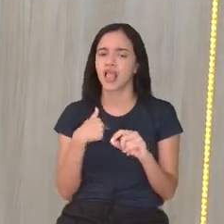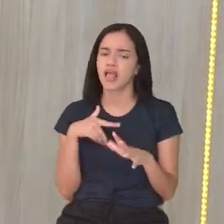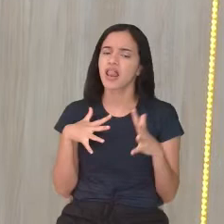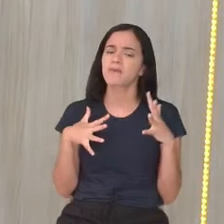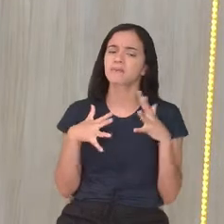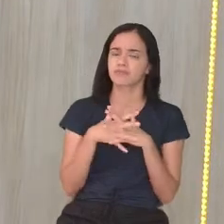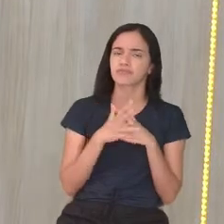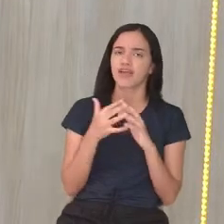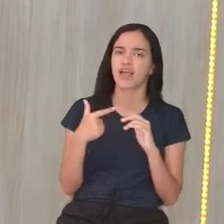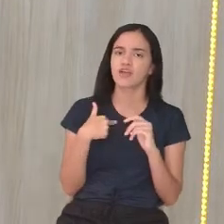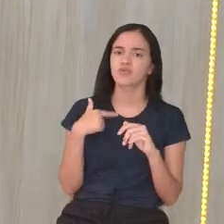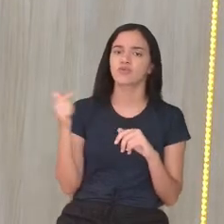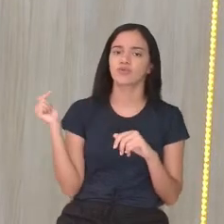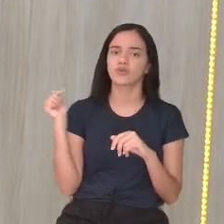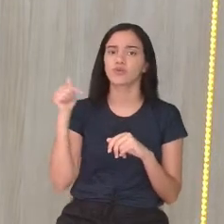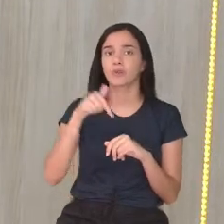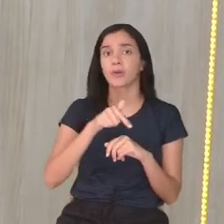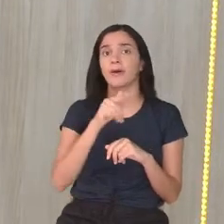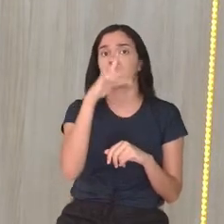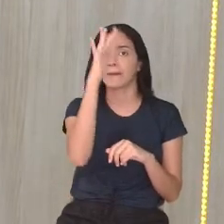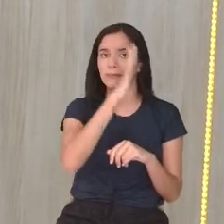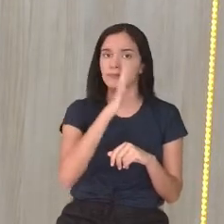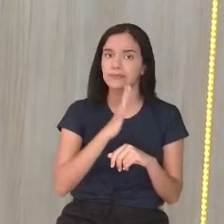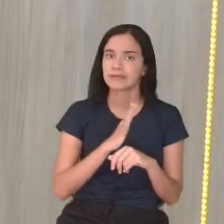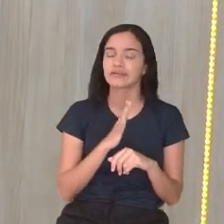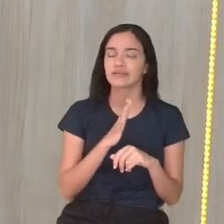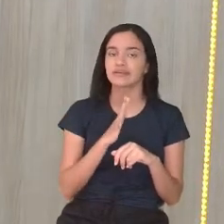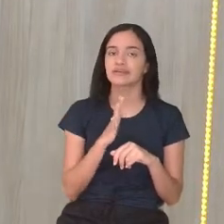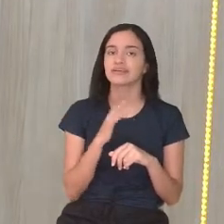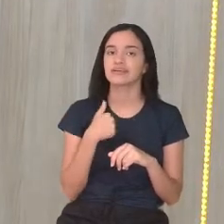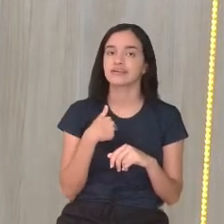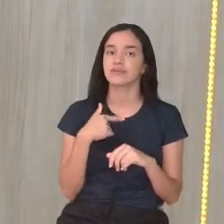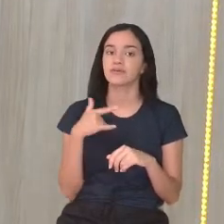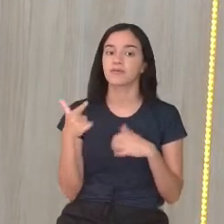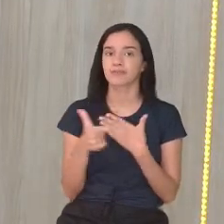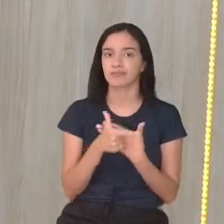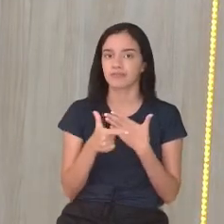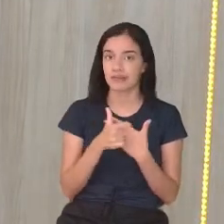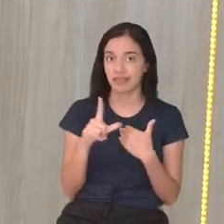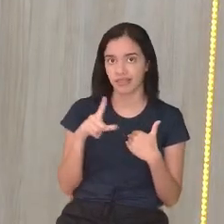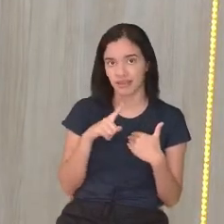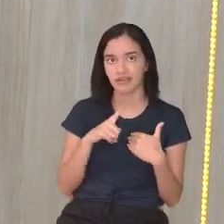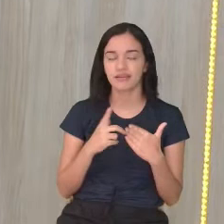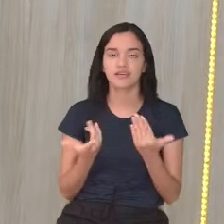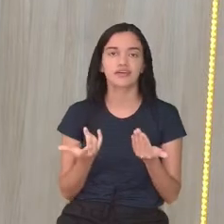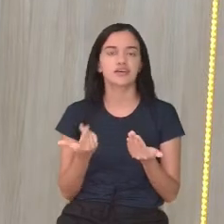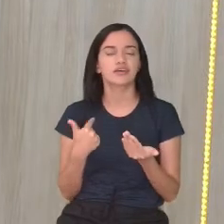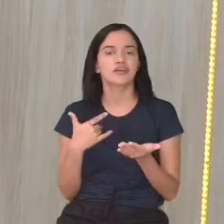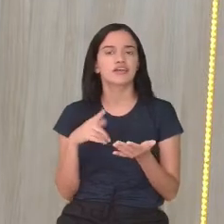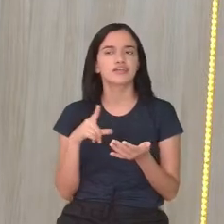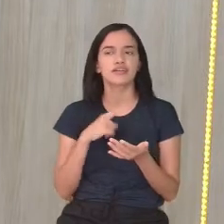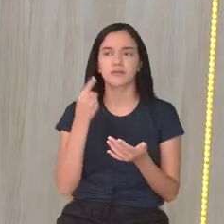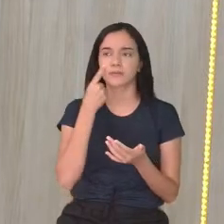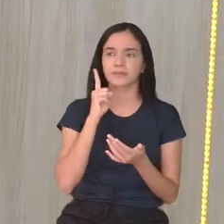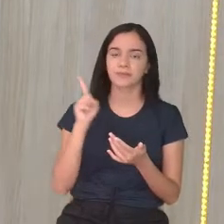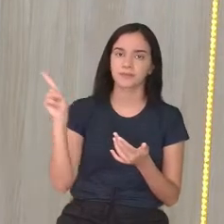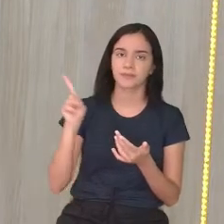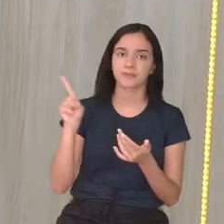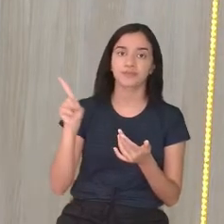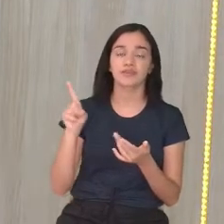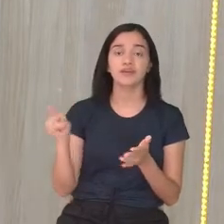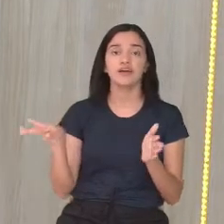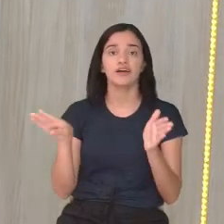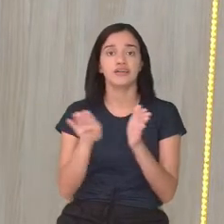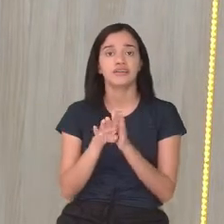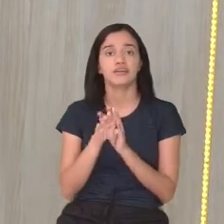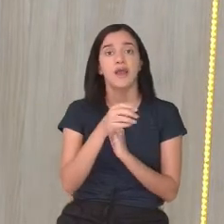massa, vou lá no Brasil e vou implantar para poder fazer funcionar. Então, a gente tem aí, ó, a chegada